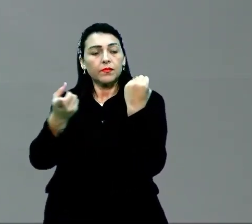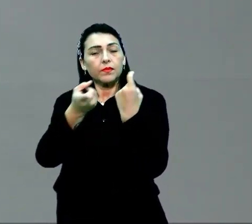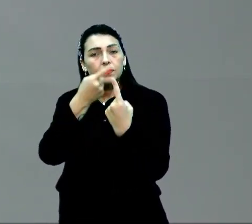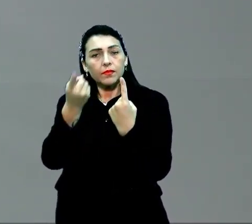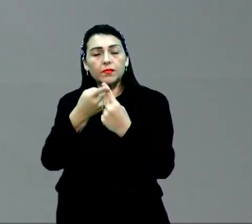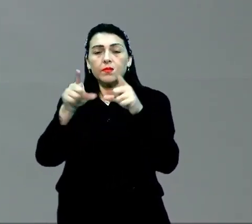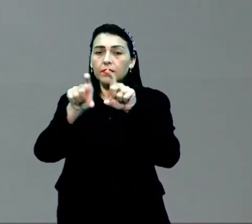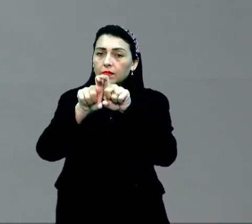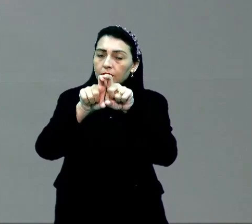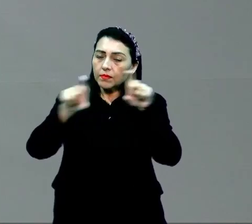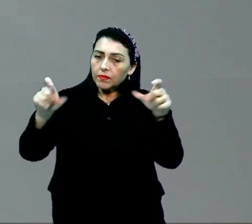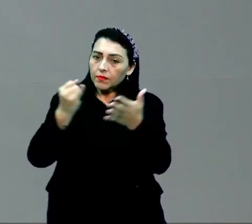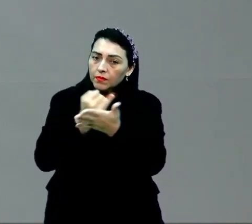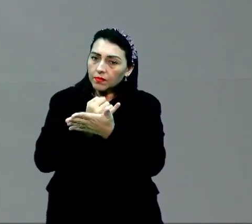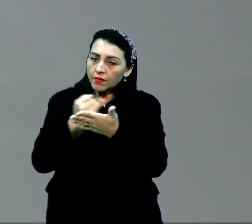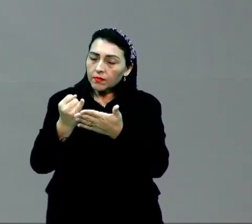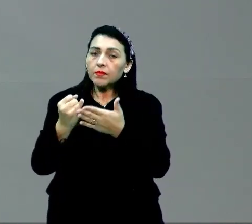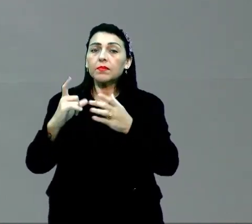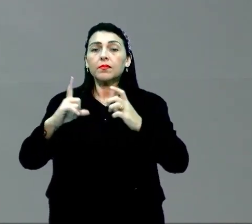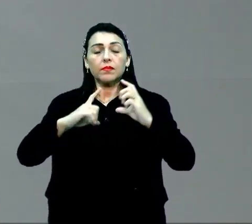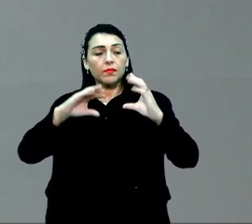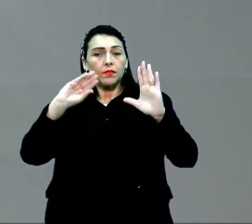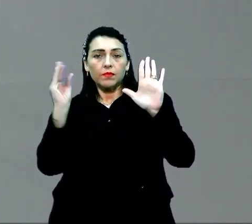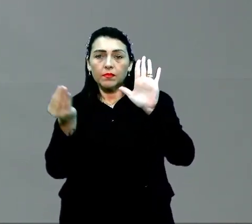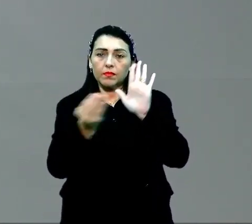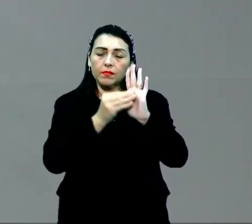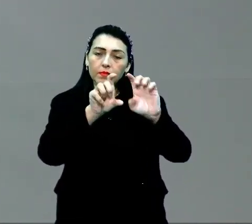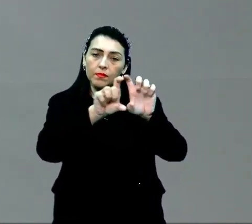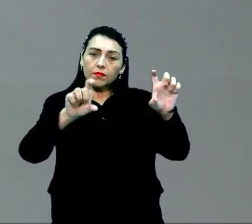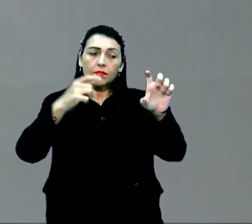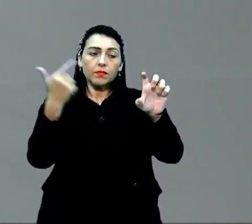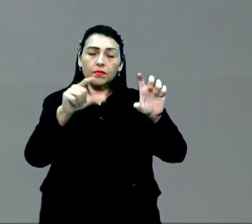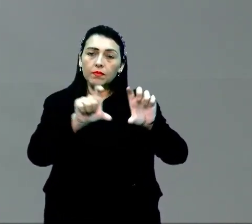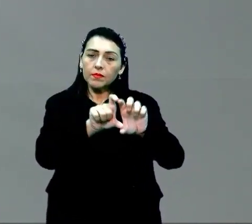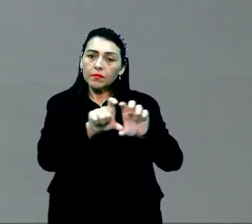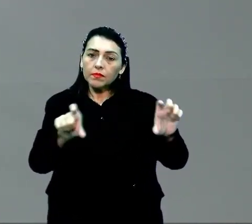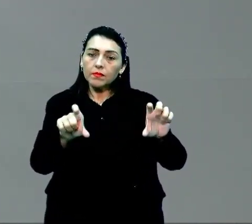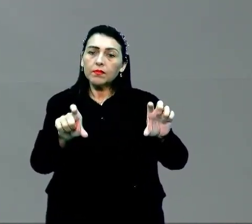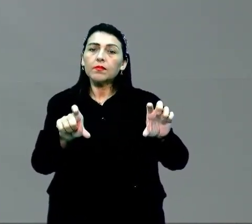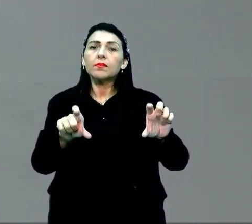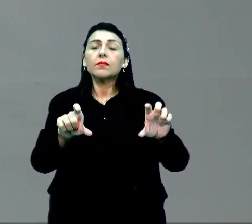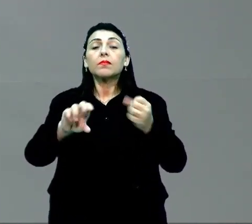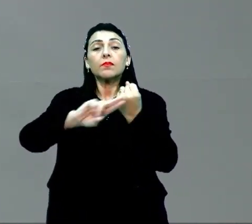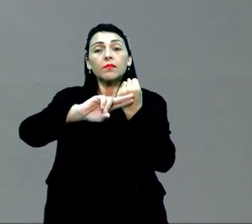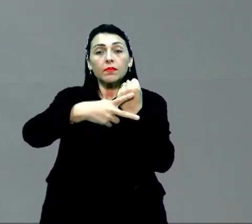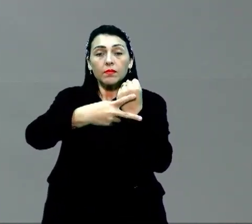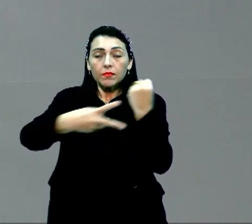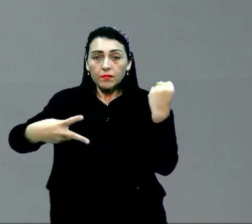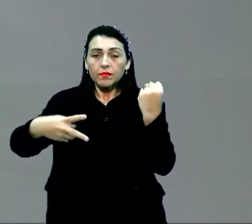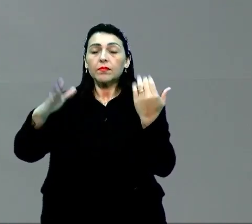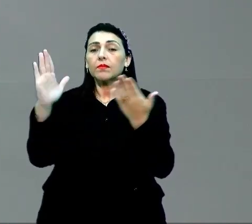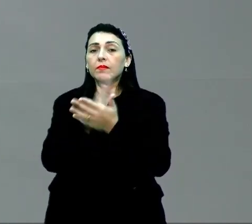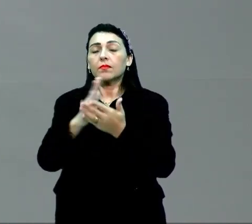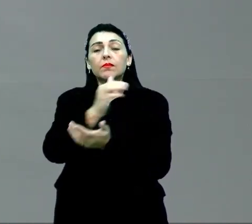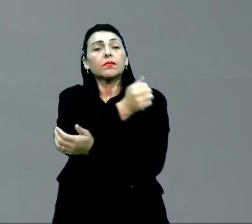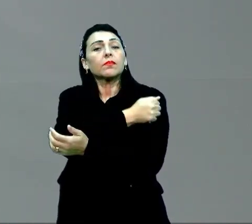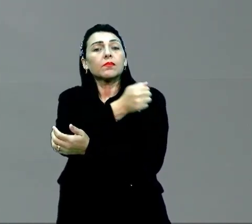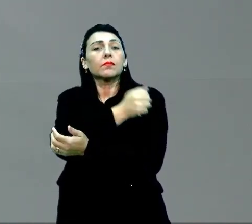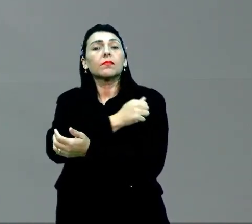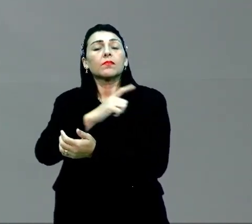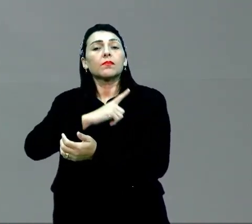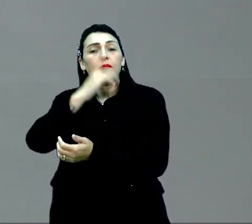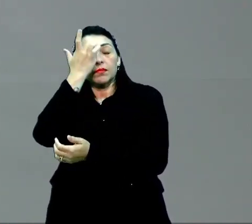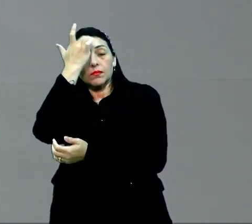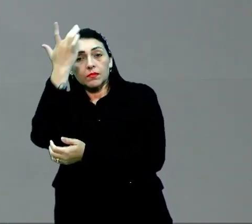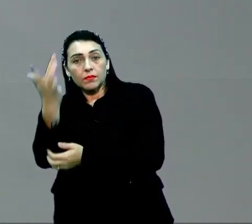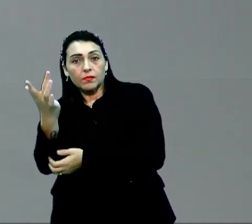de desenvolvimento, ela coloca a causa do problema, no segundo parágrafo, ela coloca a consequência. Alguns alunos têm mais facilidade